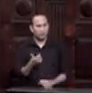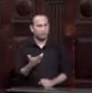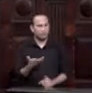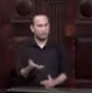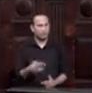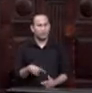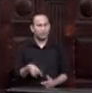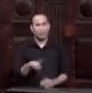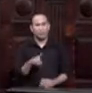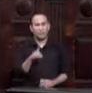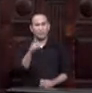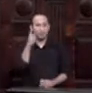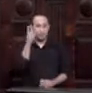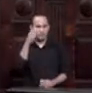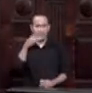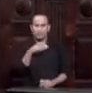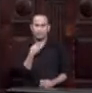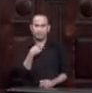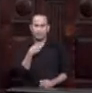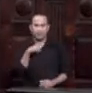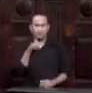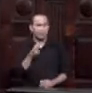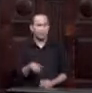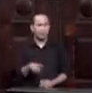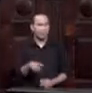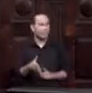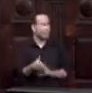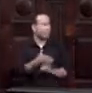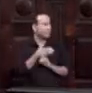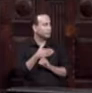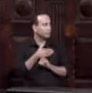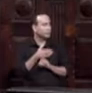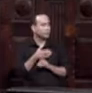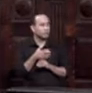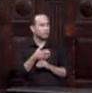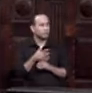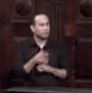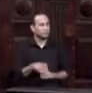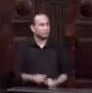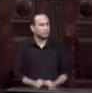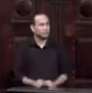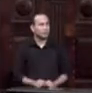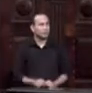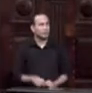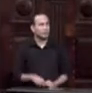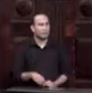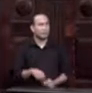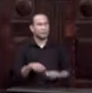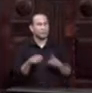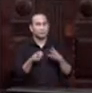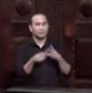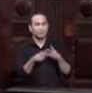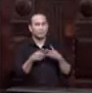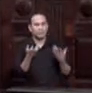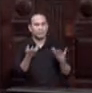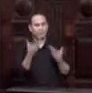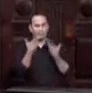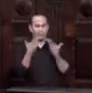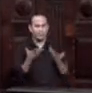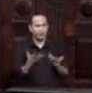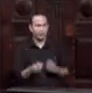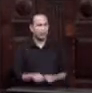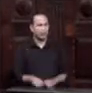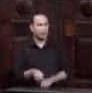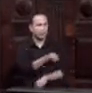da deputada Marta Rocha, que era justamente em defesa dos servidores. E um terceiro aspecto que eu quero aqui destacar, o